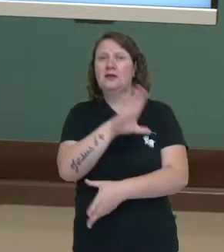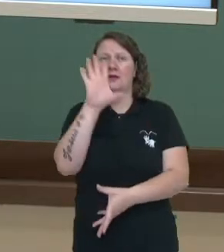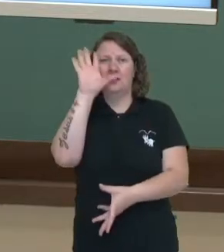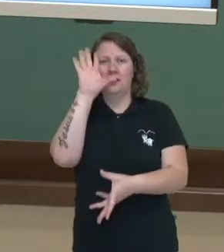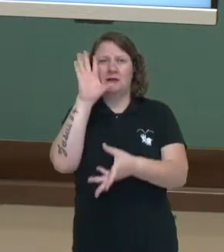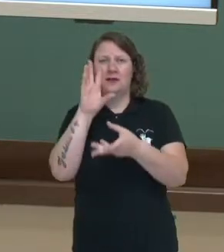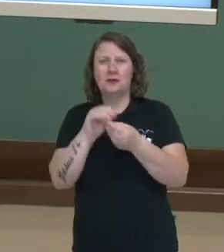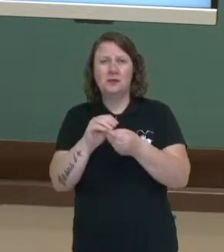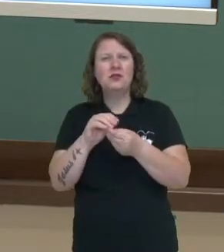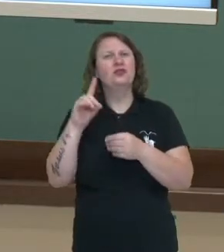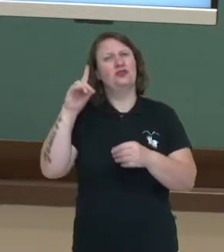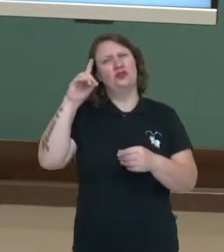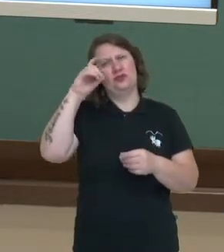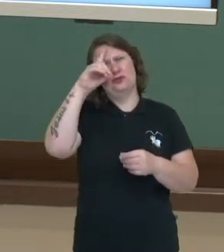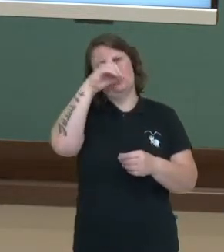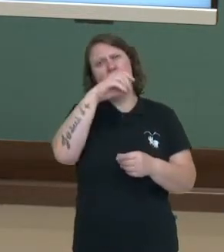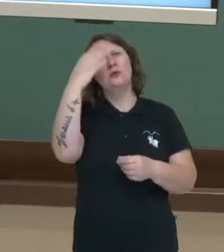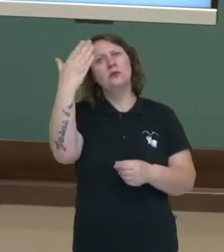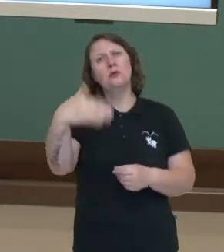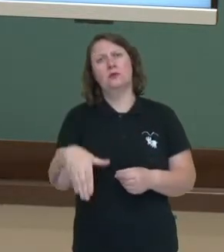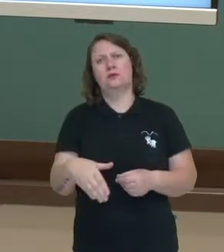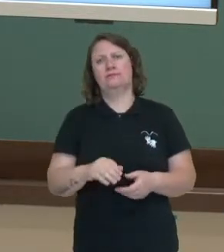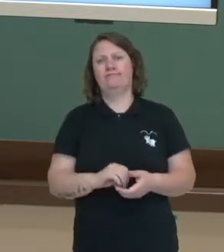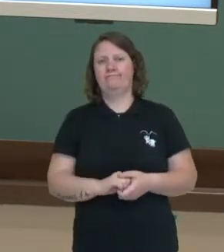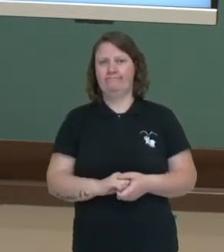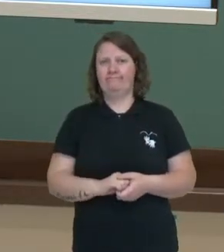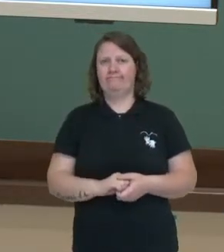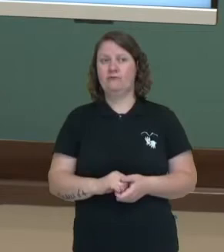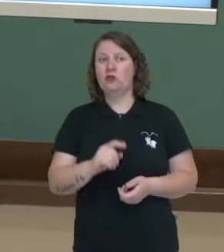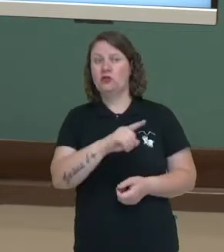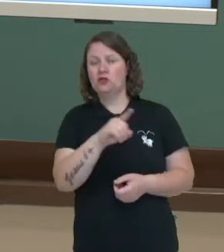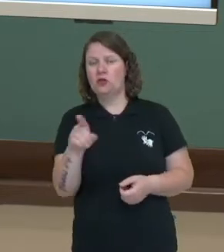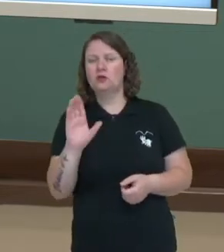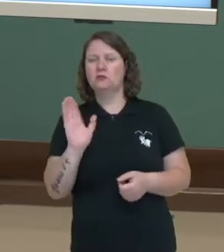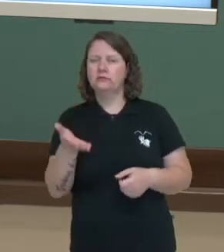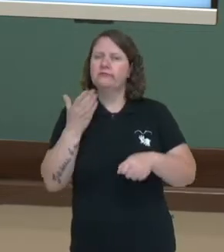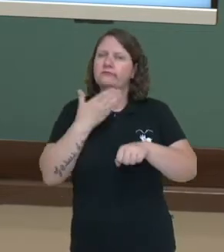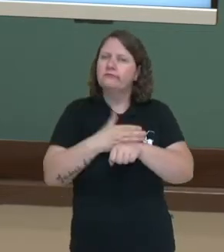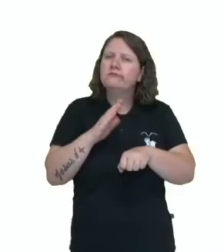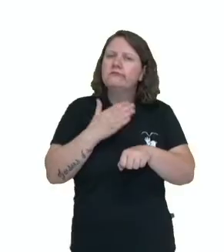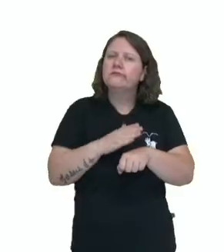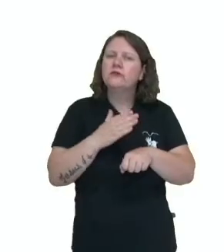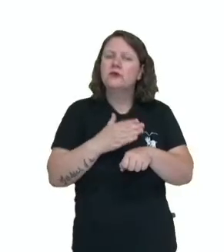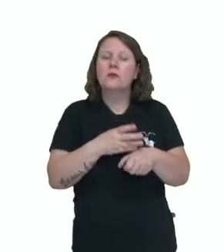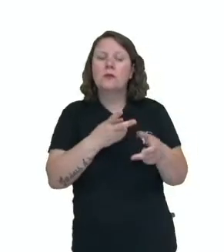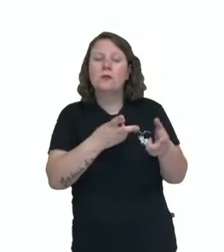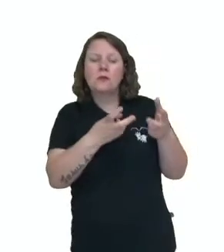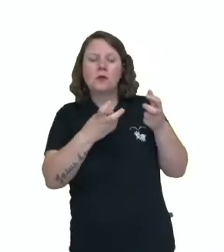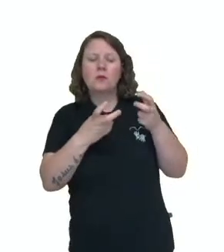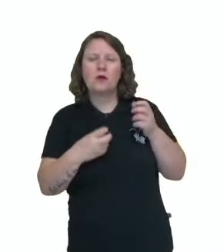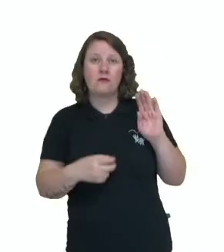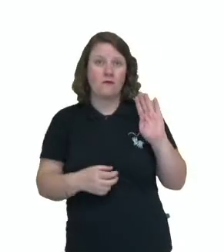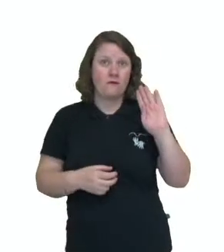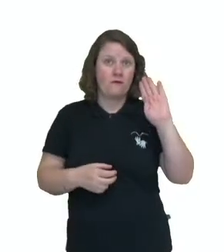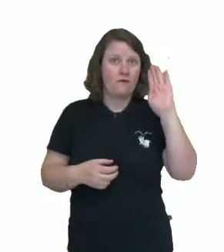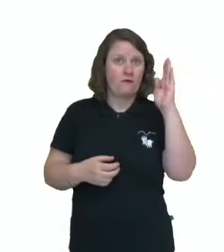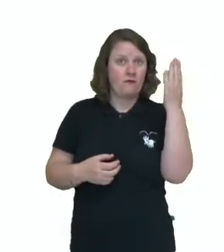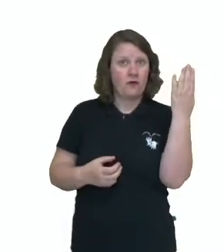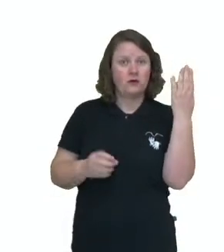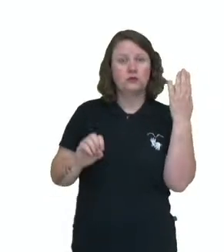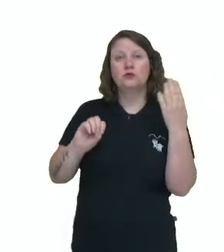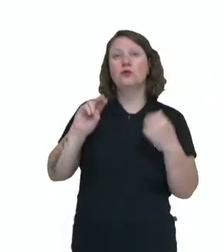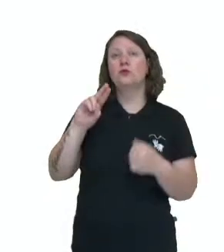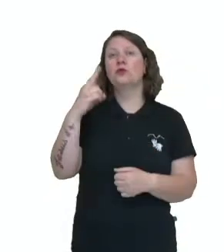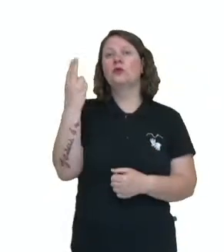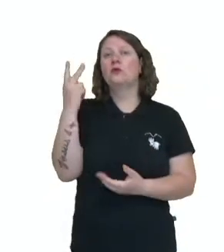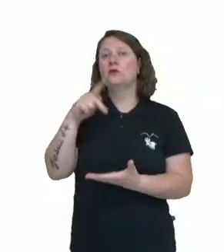as coisas. Eles já estão mais treinados a ver o que é falso ou não do que recebem do grupo